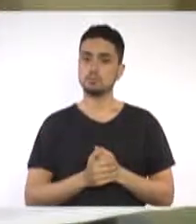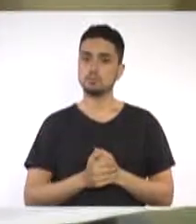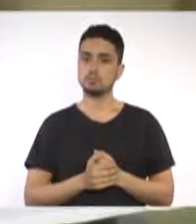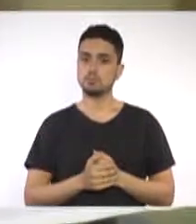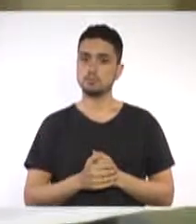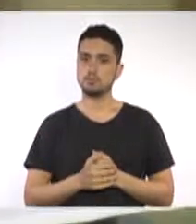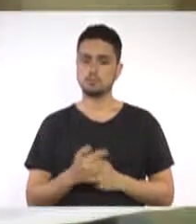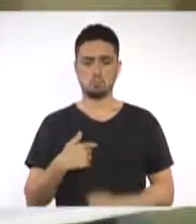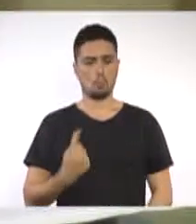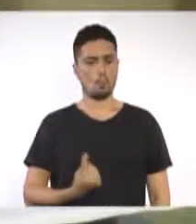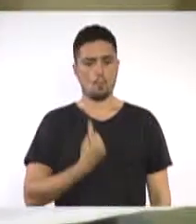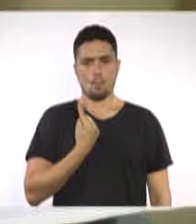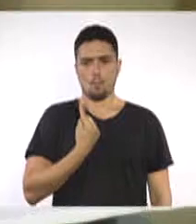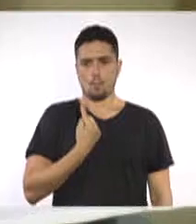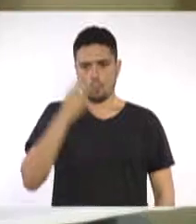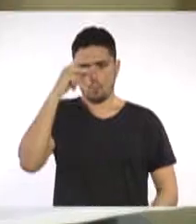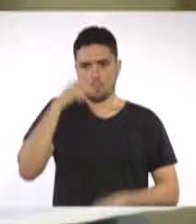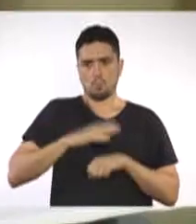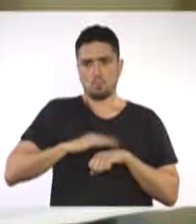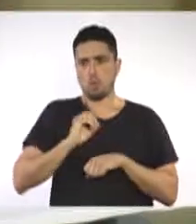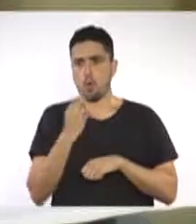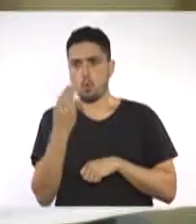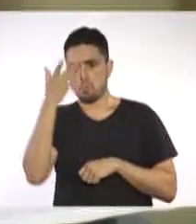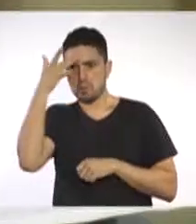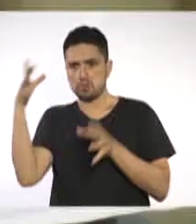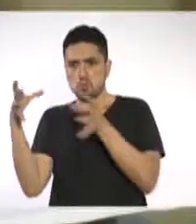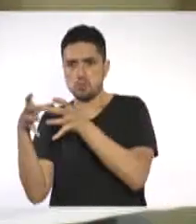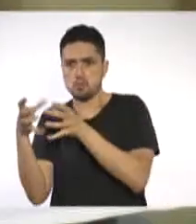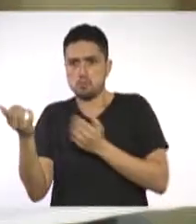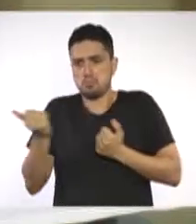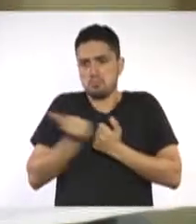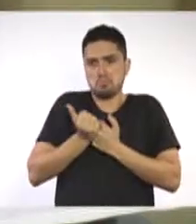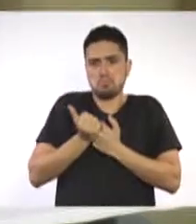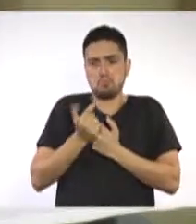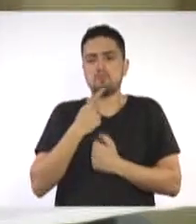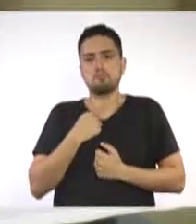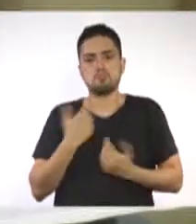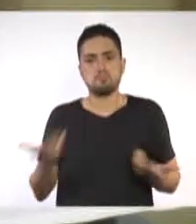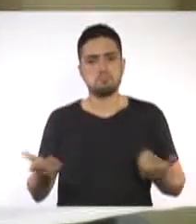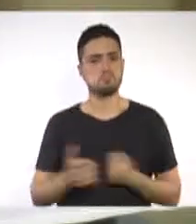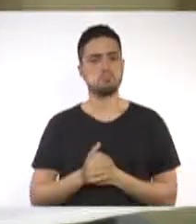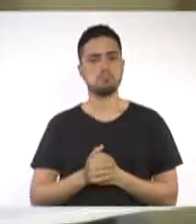sozinho ou acompanhado de quem o assim desejasse.